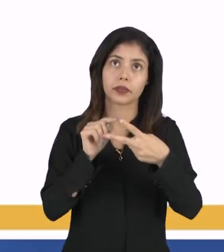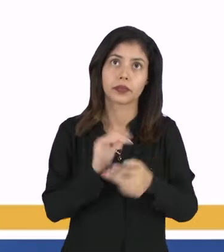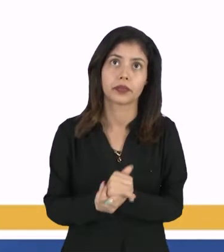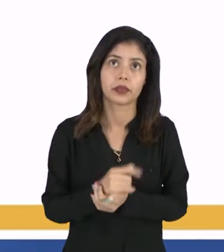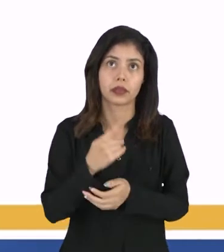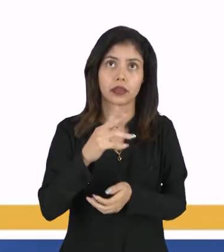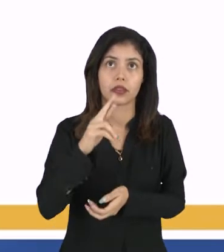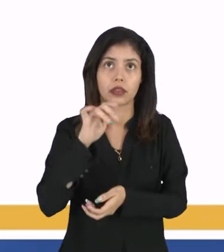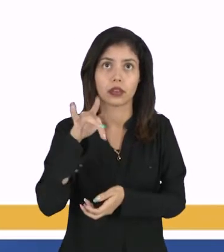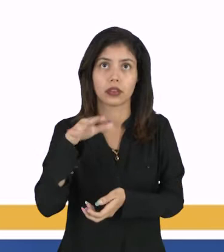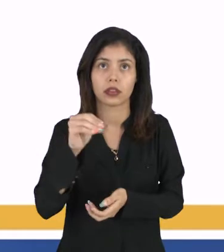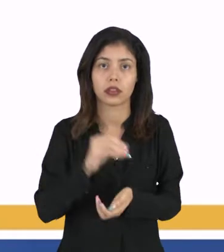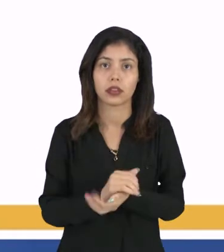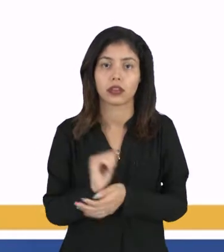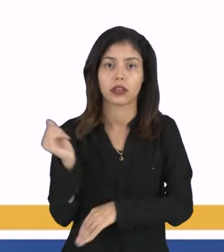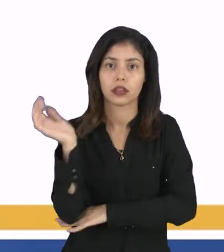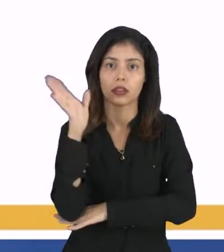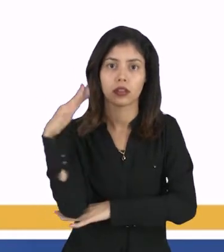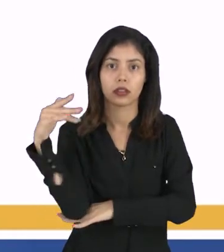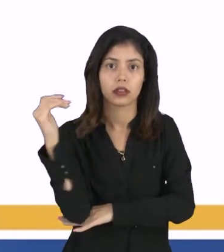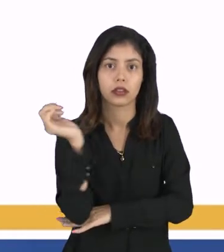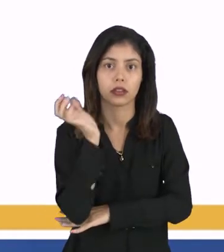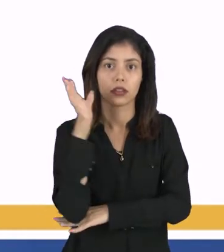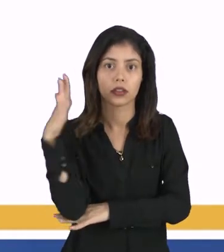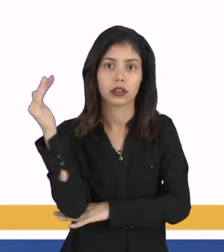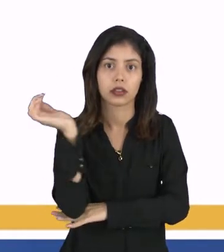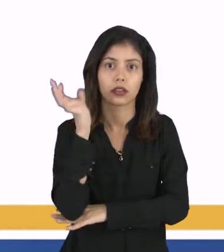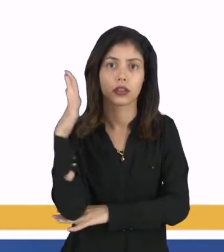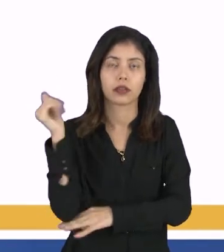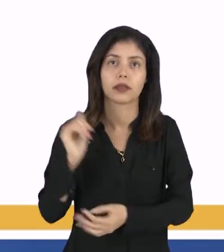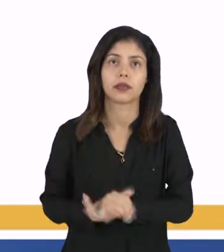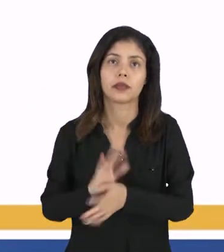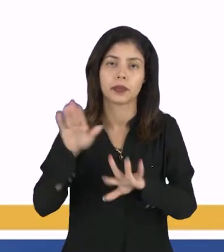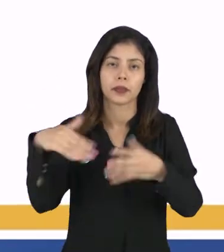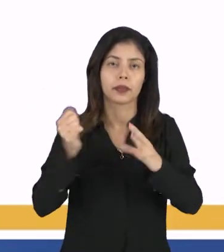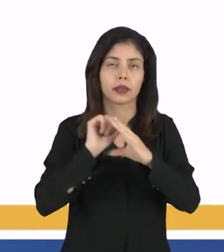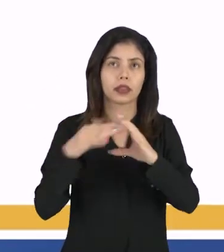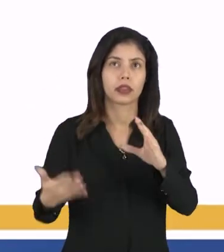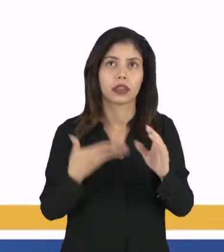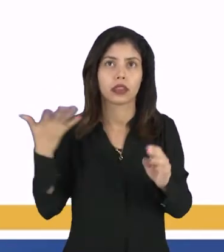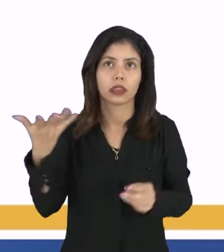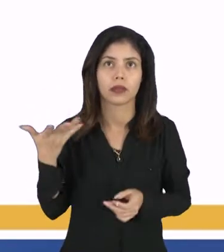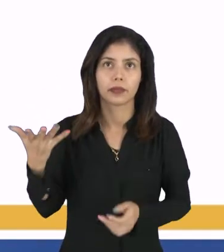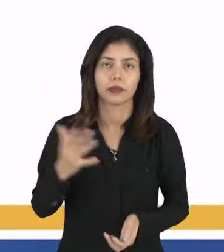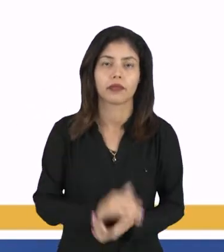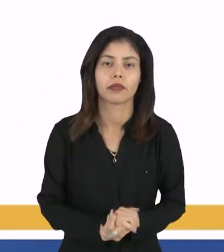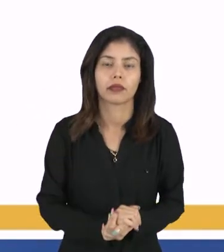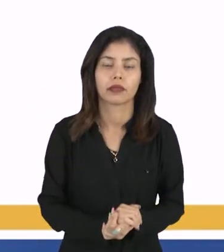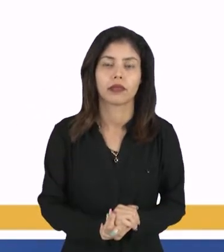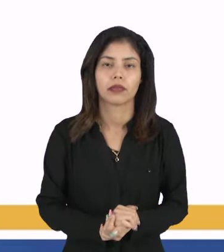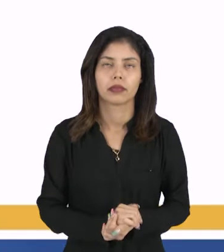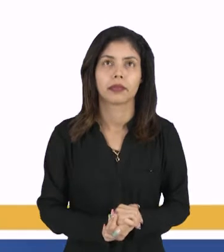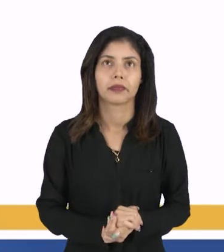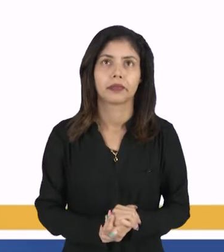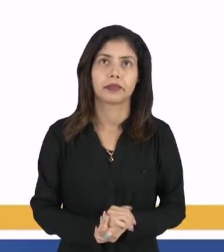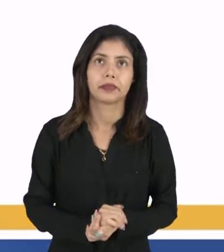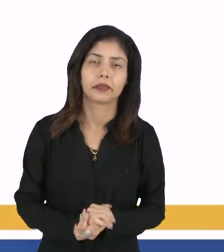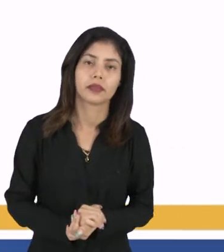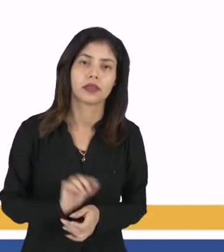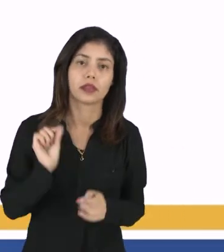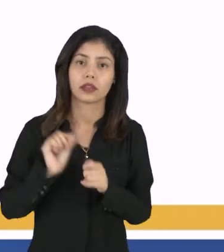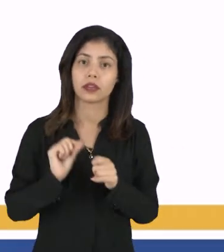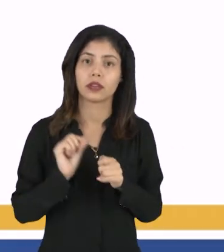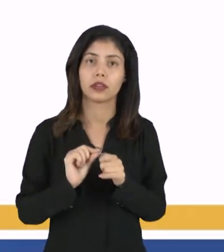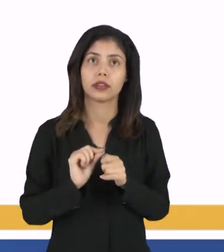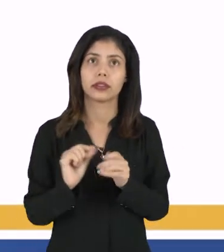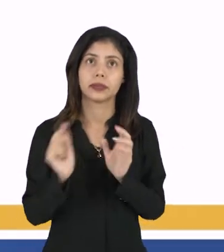O grupo dos protozoários e o grupo das algas, né? Quais são as características básicas, né, de protozoários e algas que formam